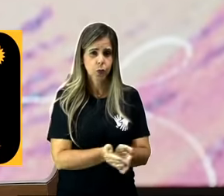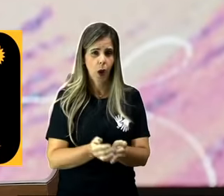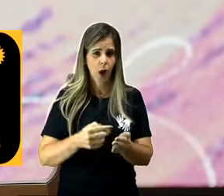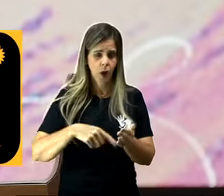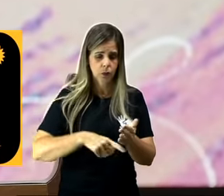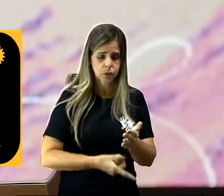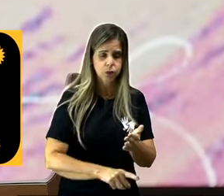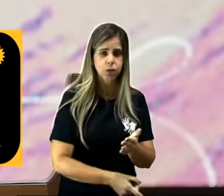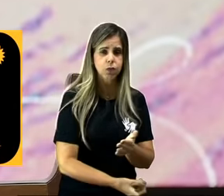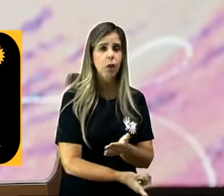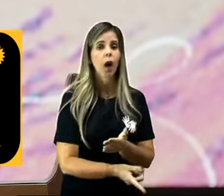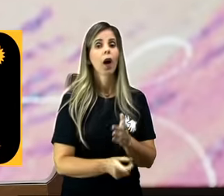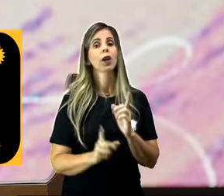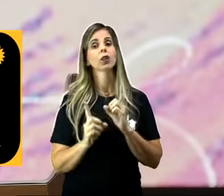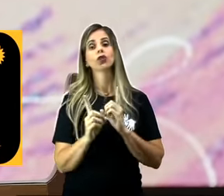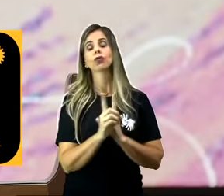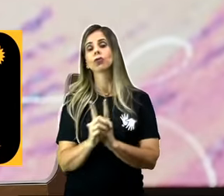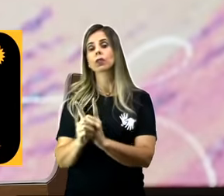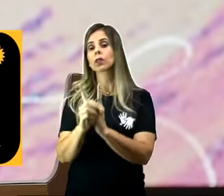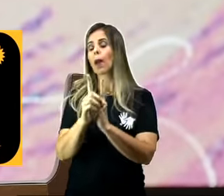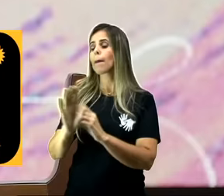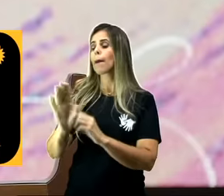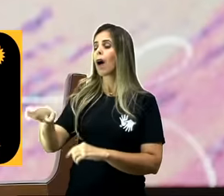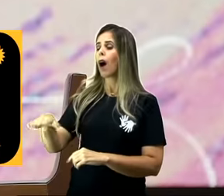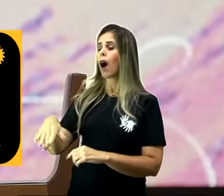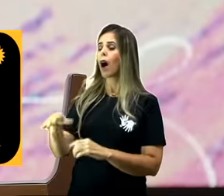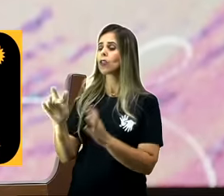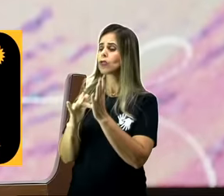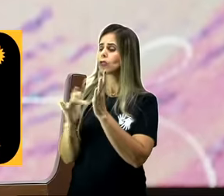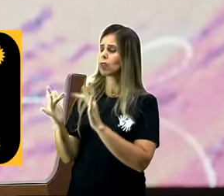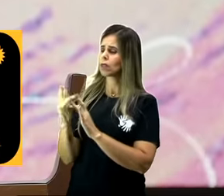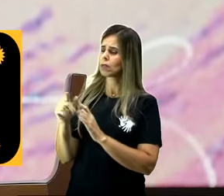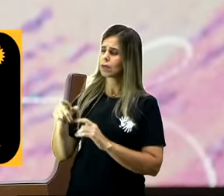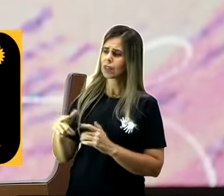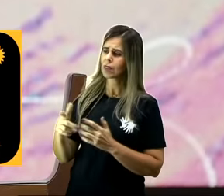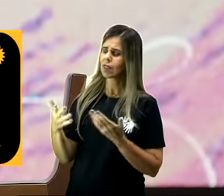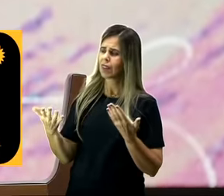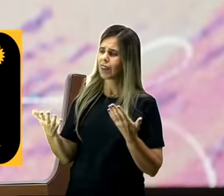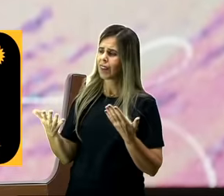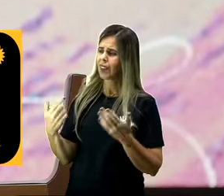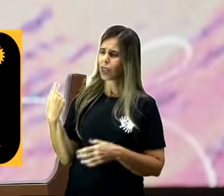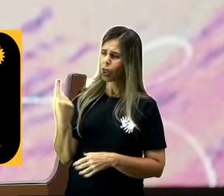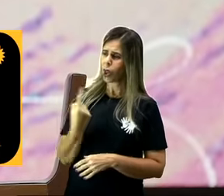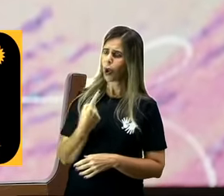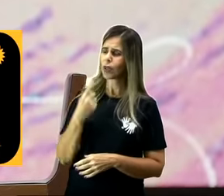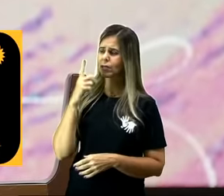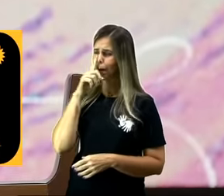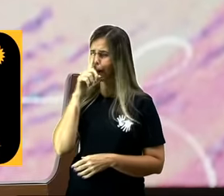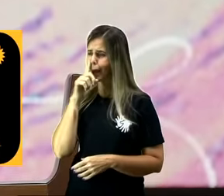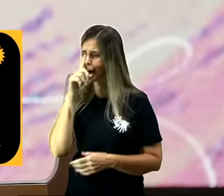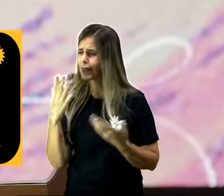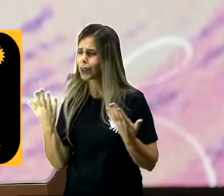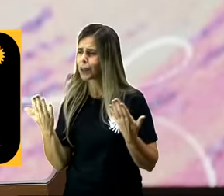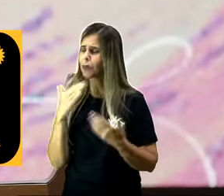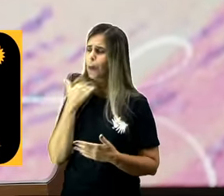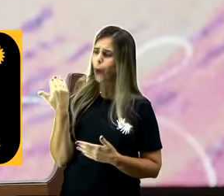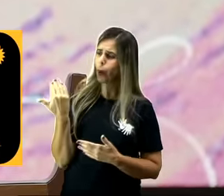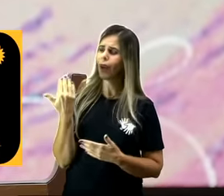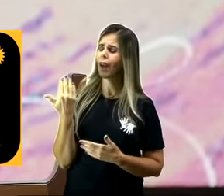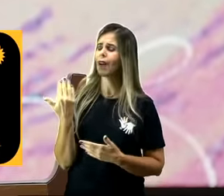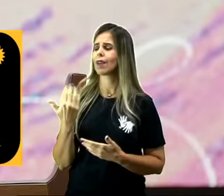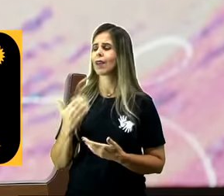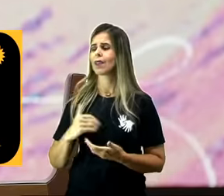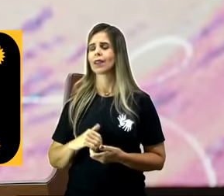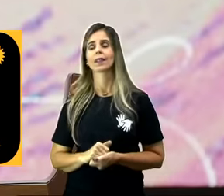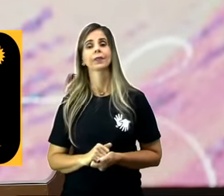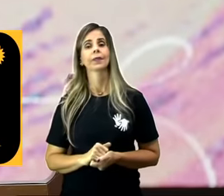morra? Agora, pessoal, para pensar comigo. Por que aqueles homens estavam no barco? Pastor,